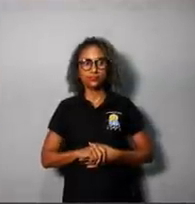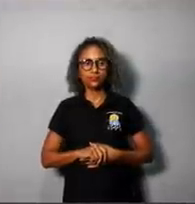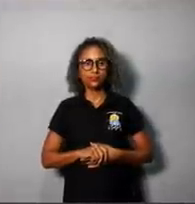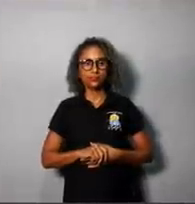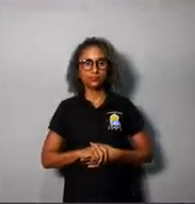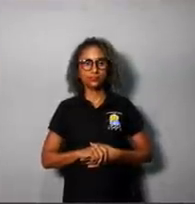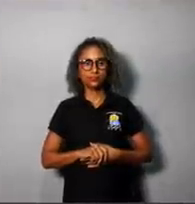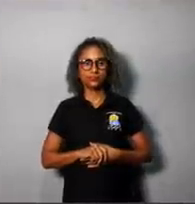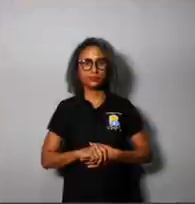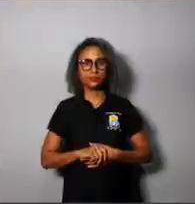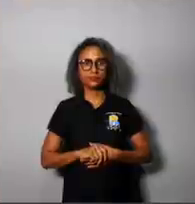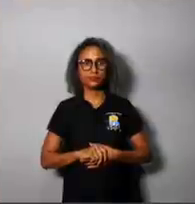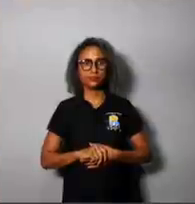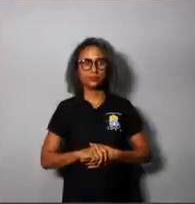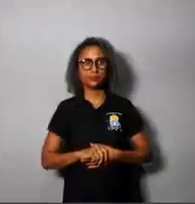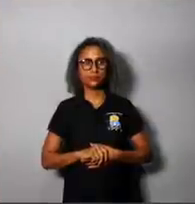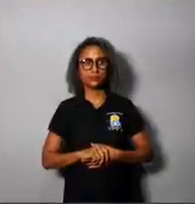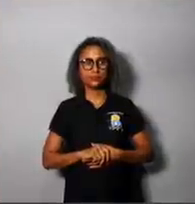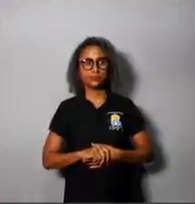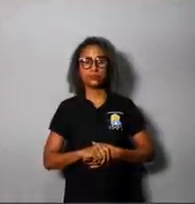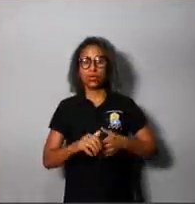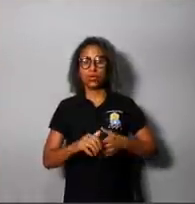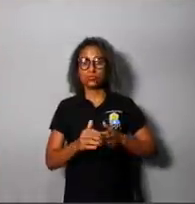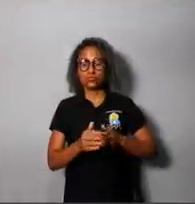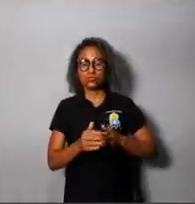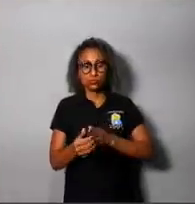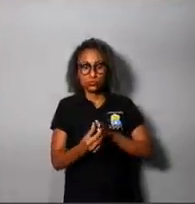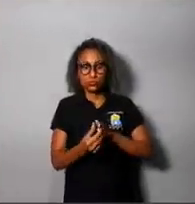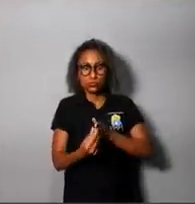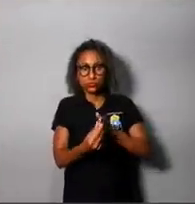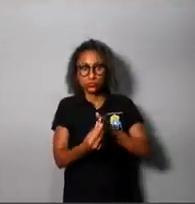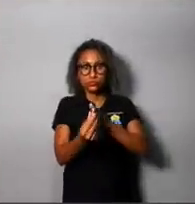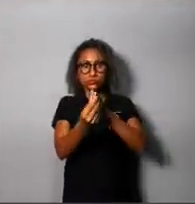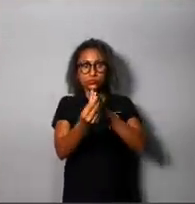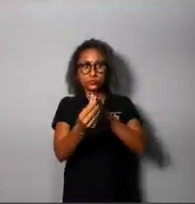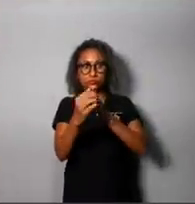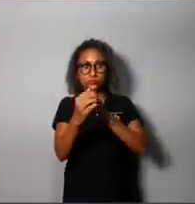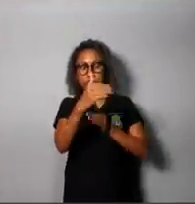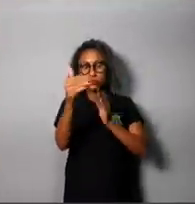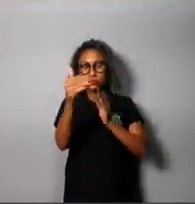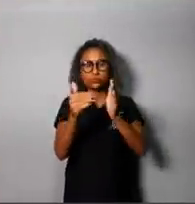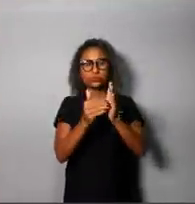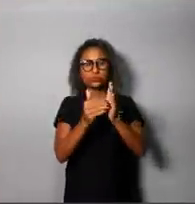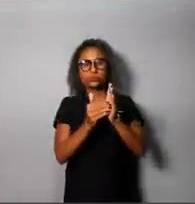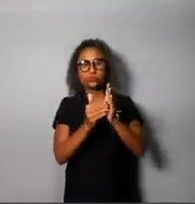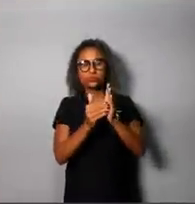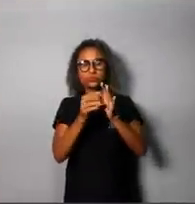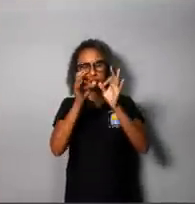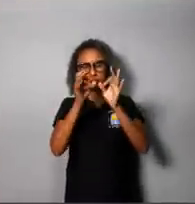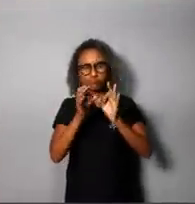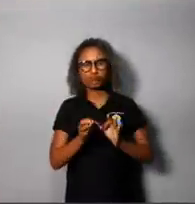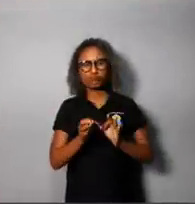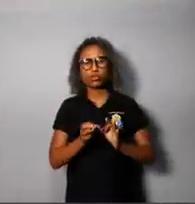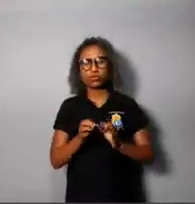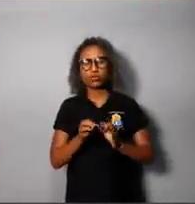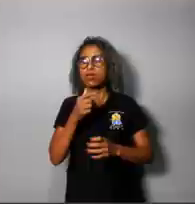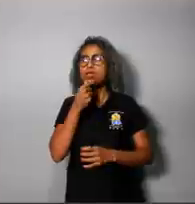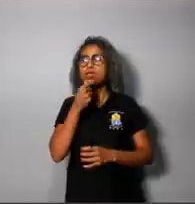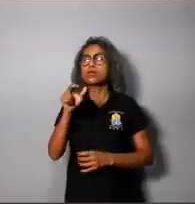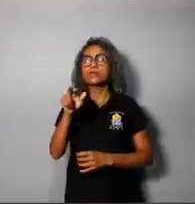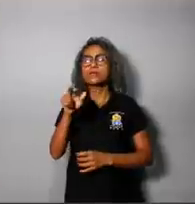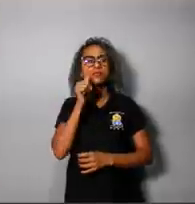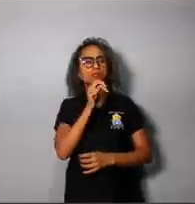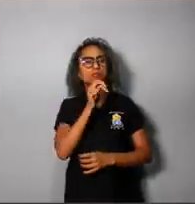Conduzi-nos todos que servem sinceramente os irmãos e irmãs, sempre motivados pelo amor que gera vida